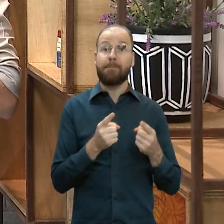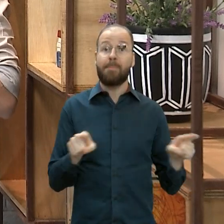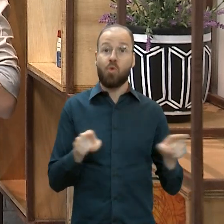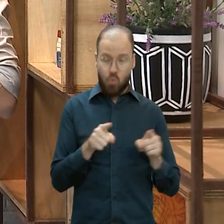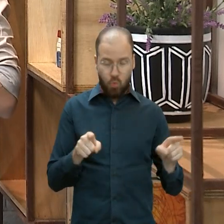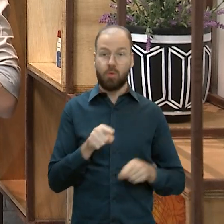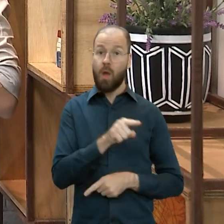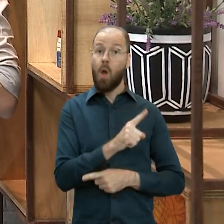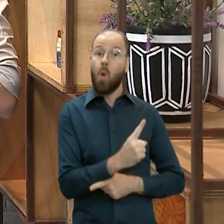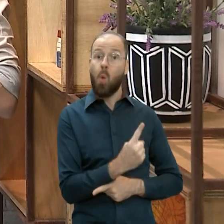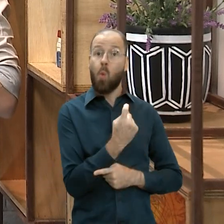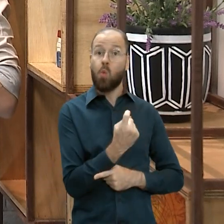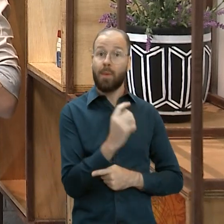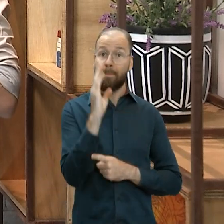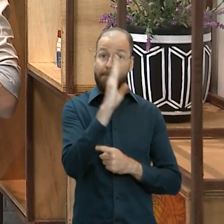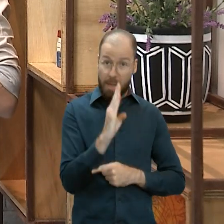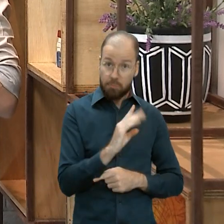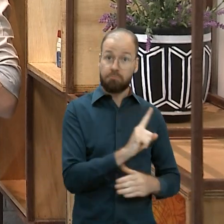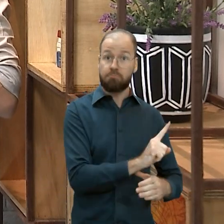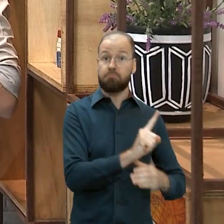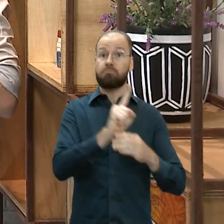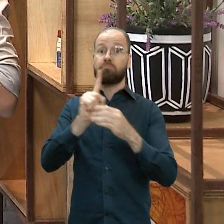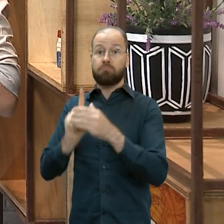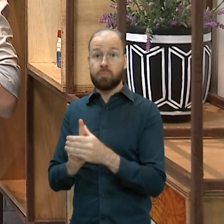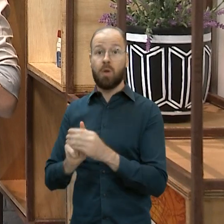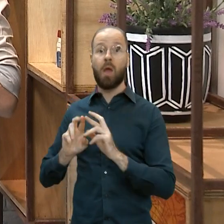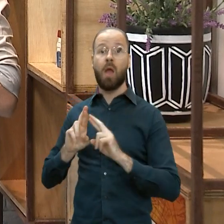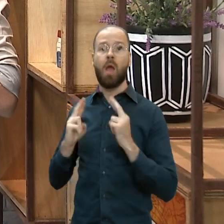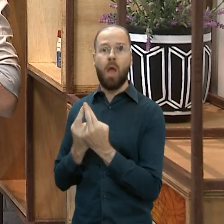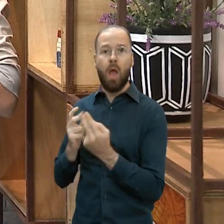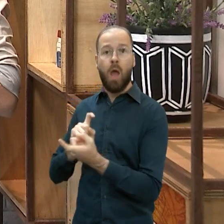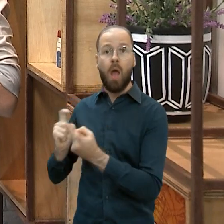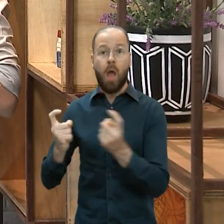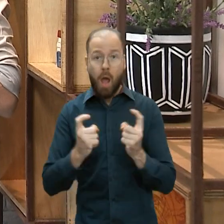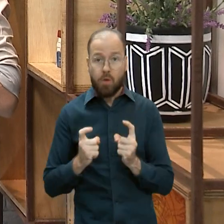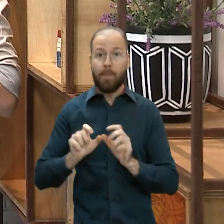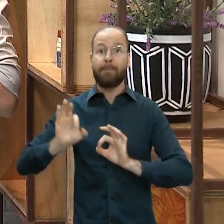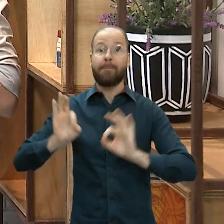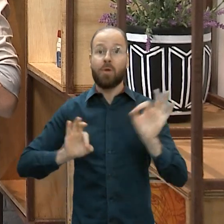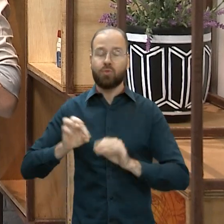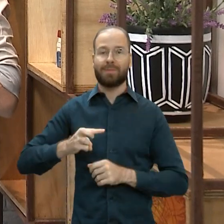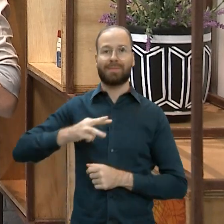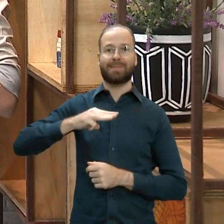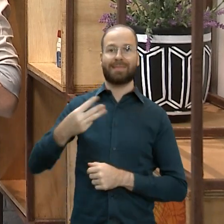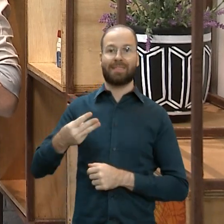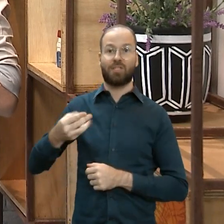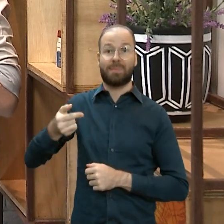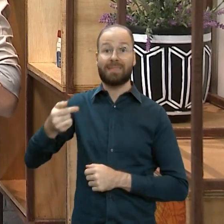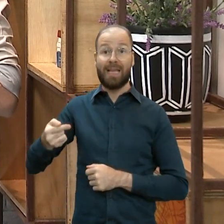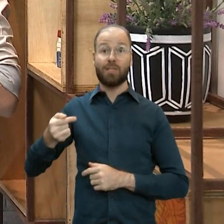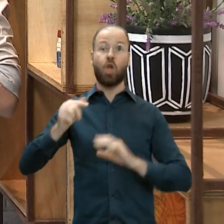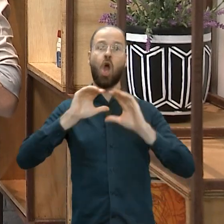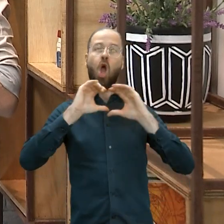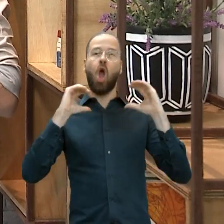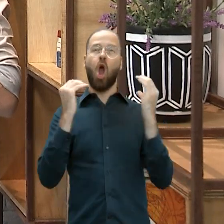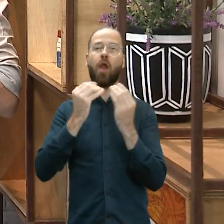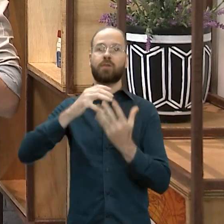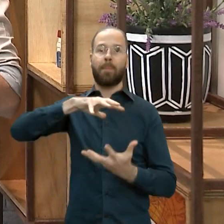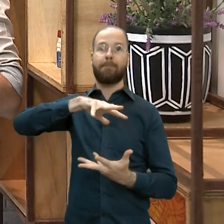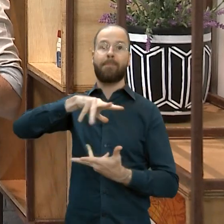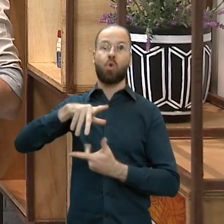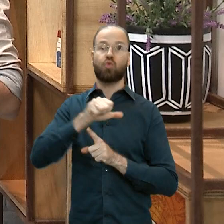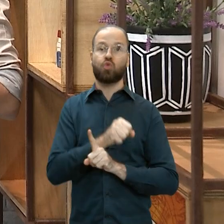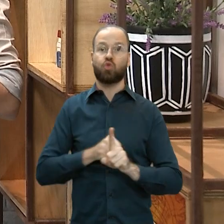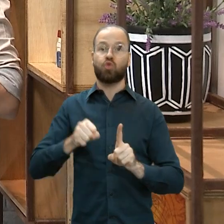única brasileira a participar da reunião de planejamento para a organização da 37ª Conferência Mundial da